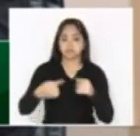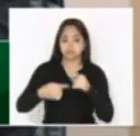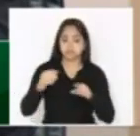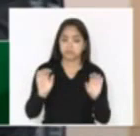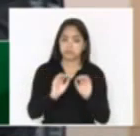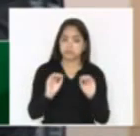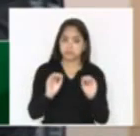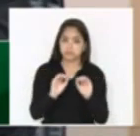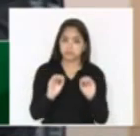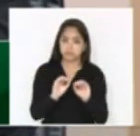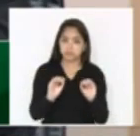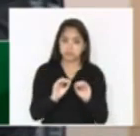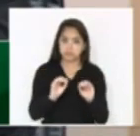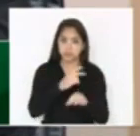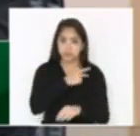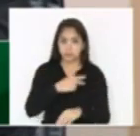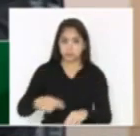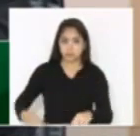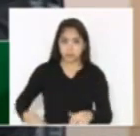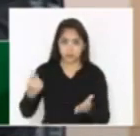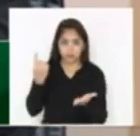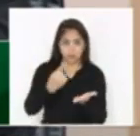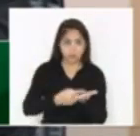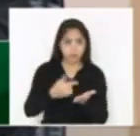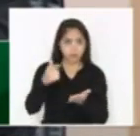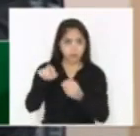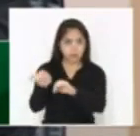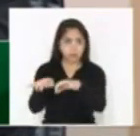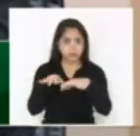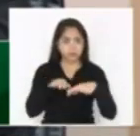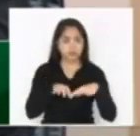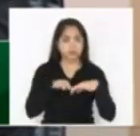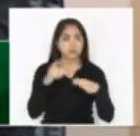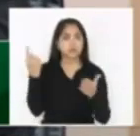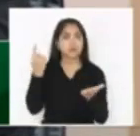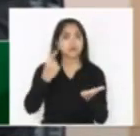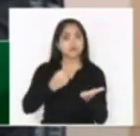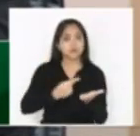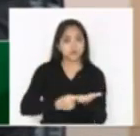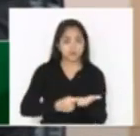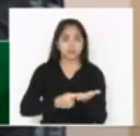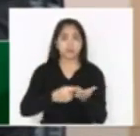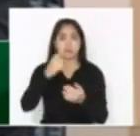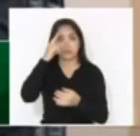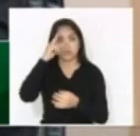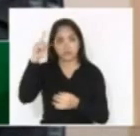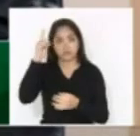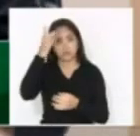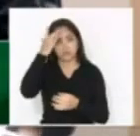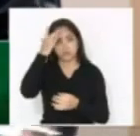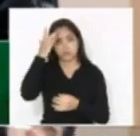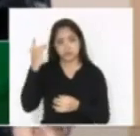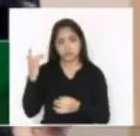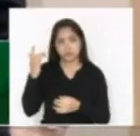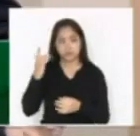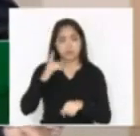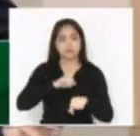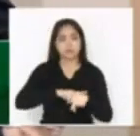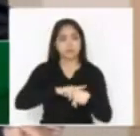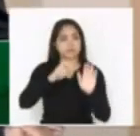senhor presidente convocou outra sessão ordinária para o dia seguinte, no